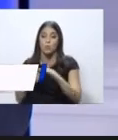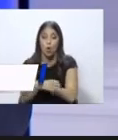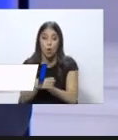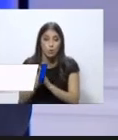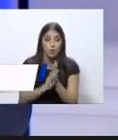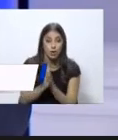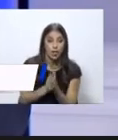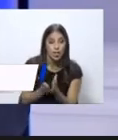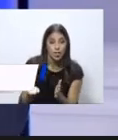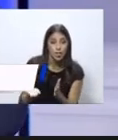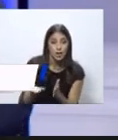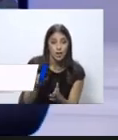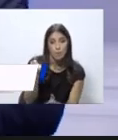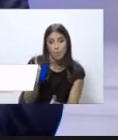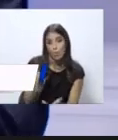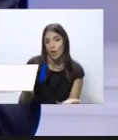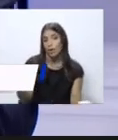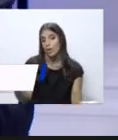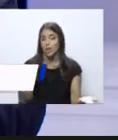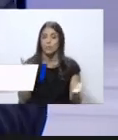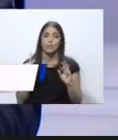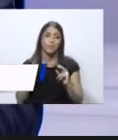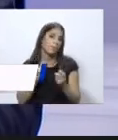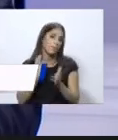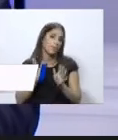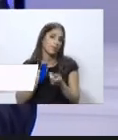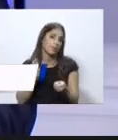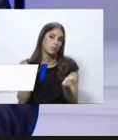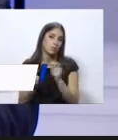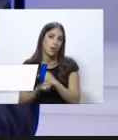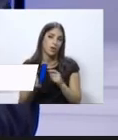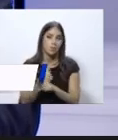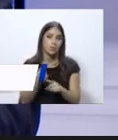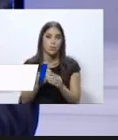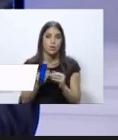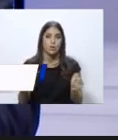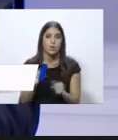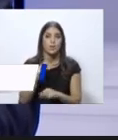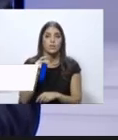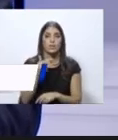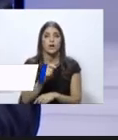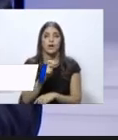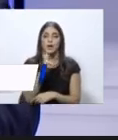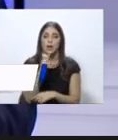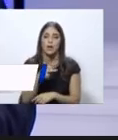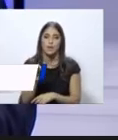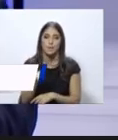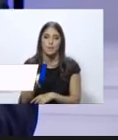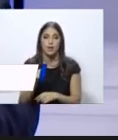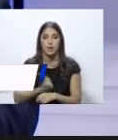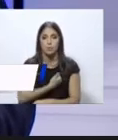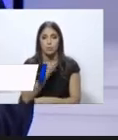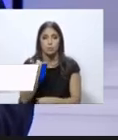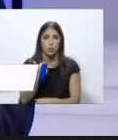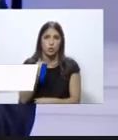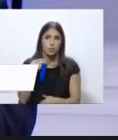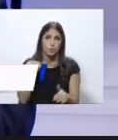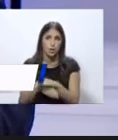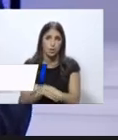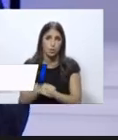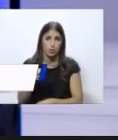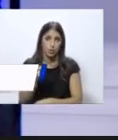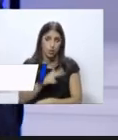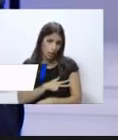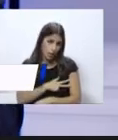oportunidades criadas. Portanto, obviamente, estes jogadores, que são jogadores de qualidade, o Taremi é o melhor marcador da Liga, aliás, convém dizer, é